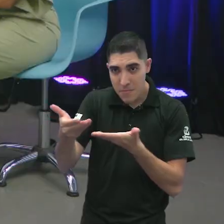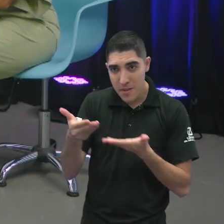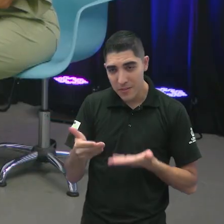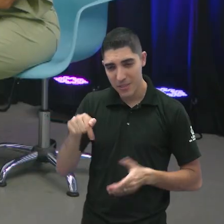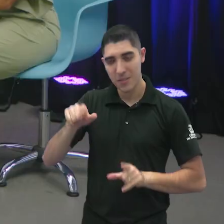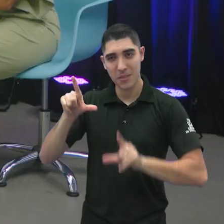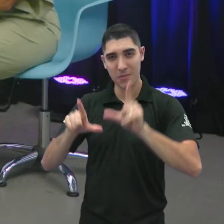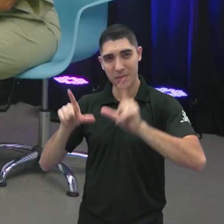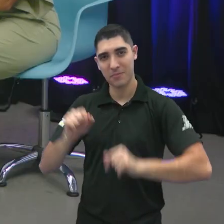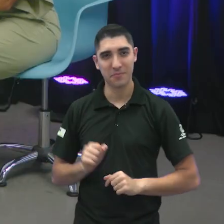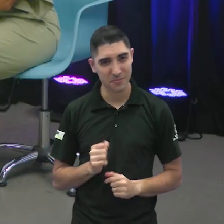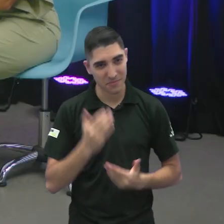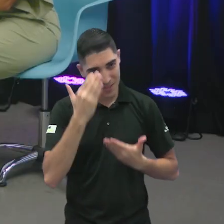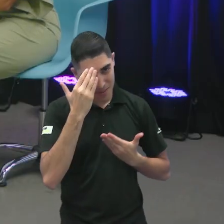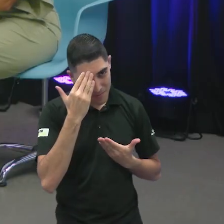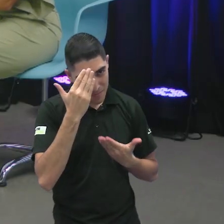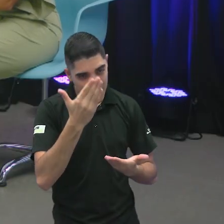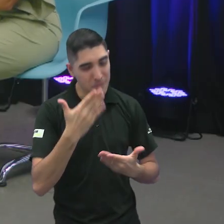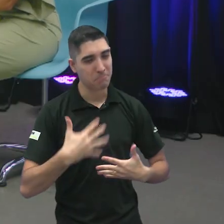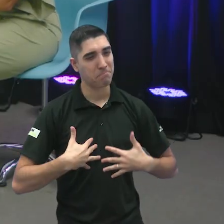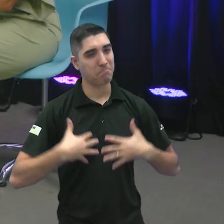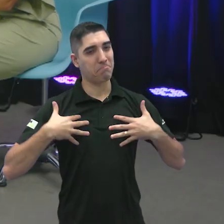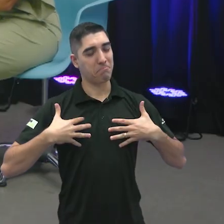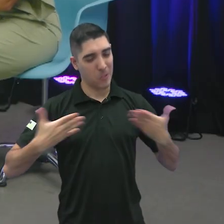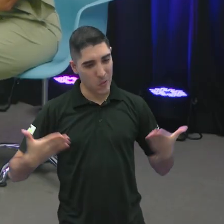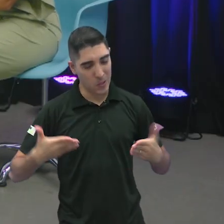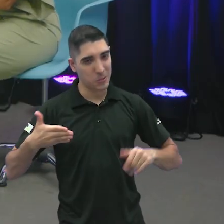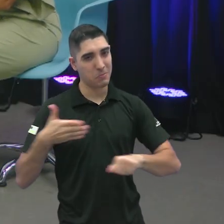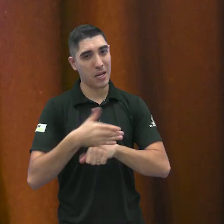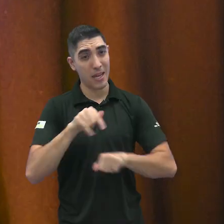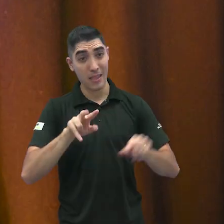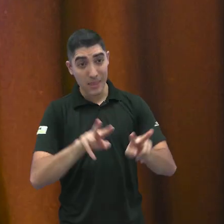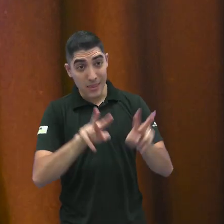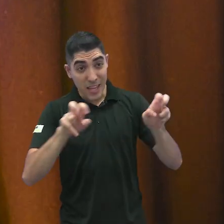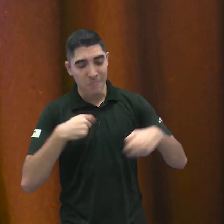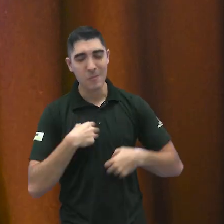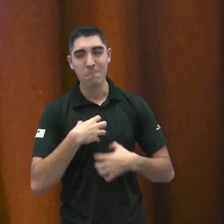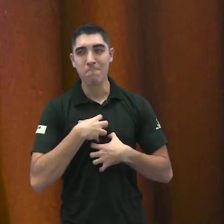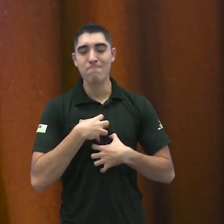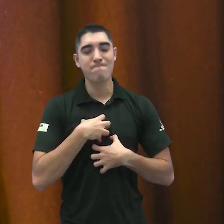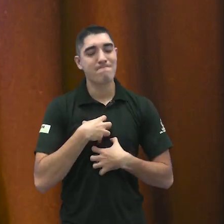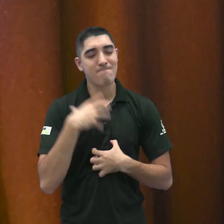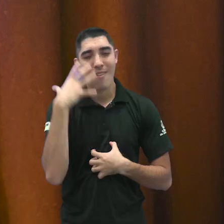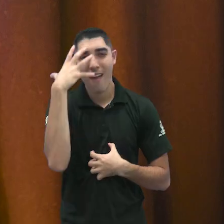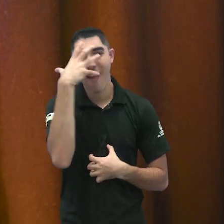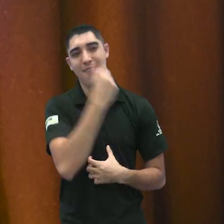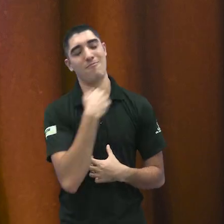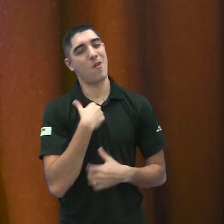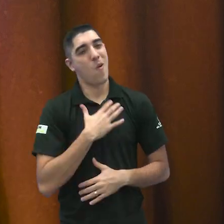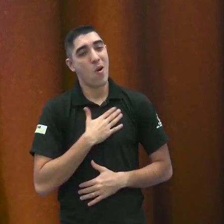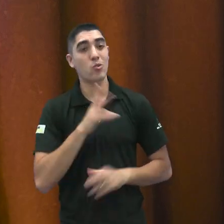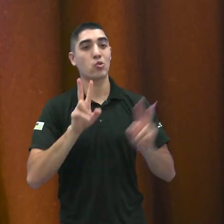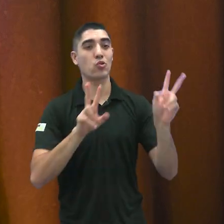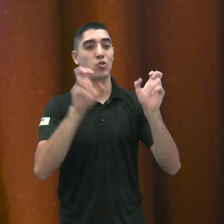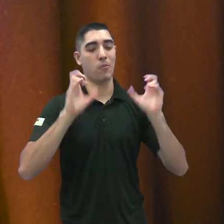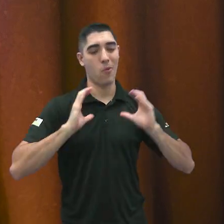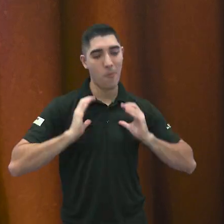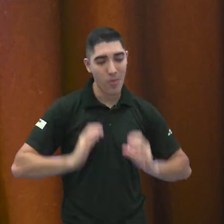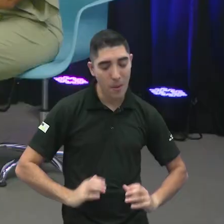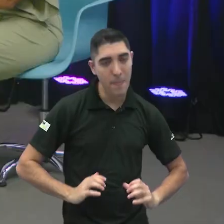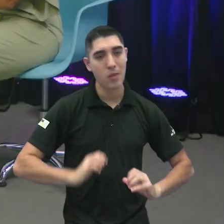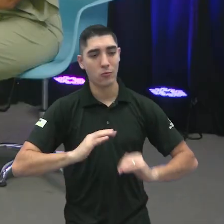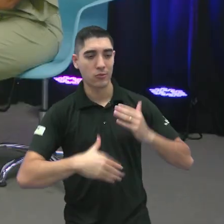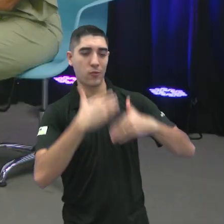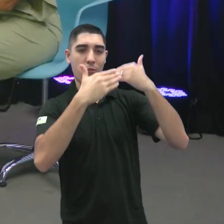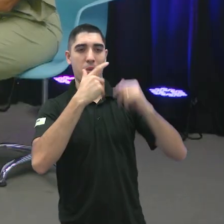à Inspiração. Muito obrigada, Pri. É uma honra estar aqui com você, falando desse assunto que me encanta, que é sobre o comportamento, o desenvolvimento humano.